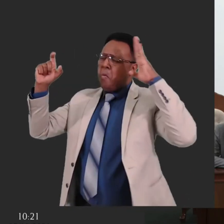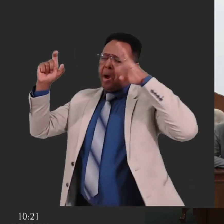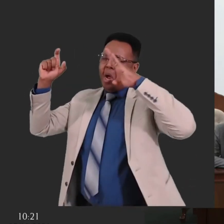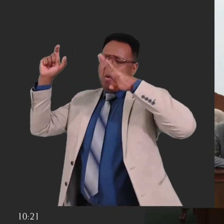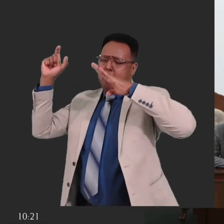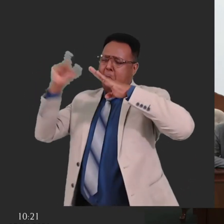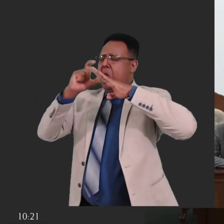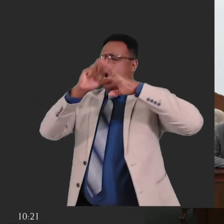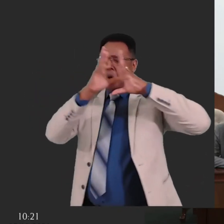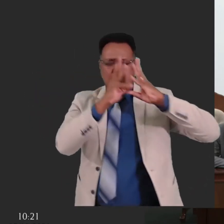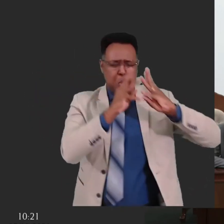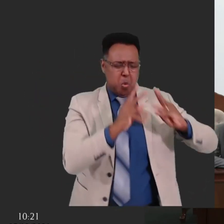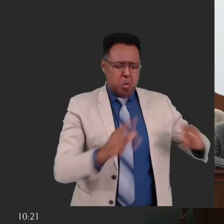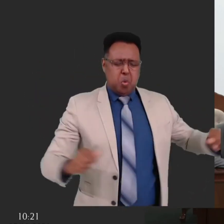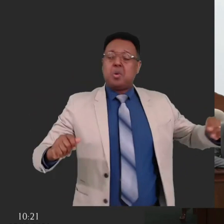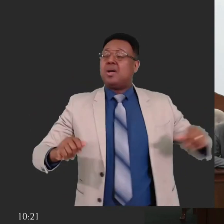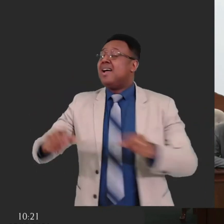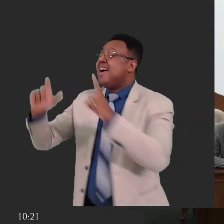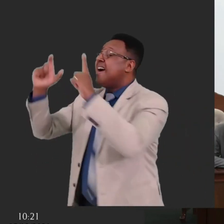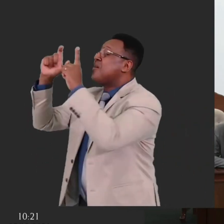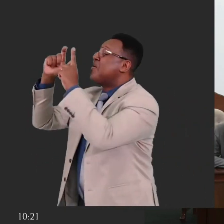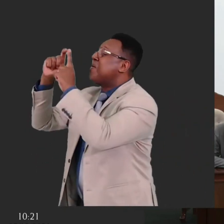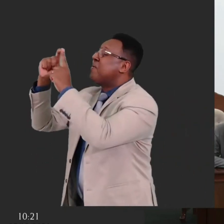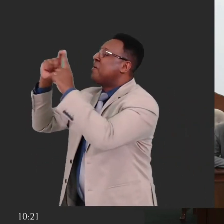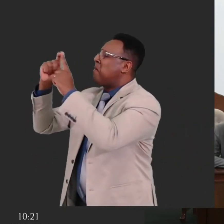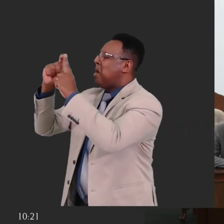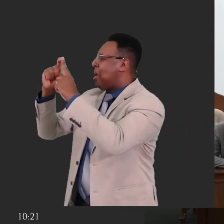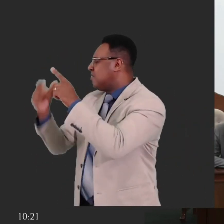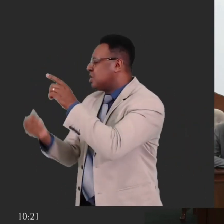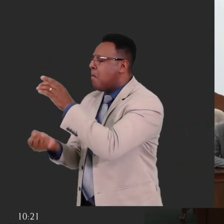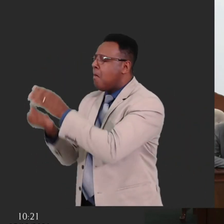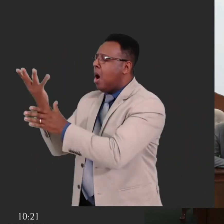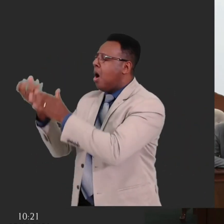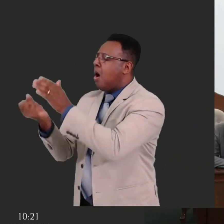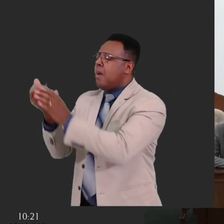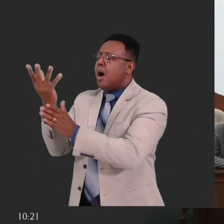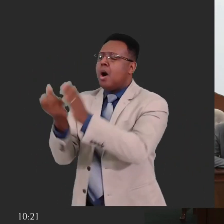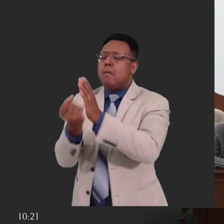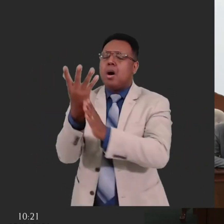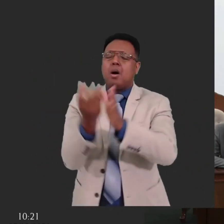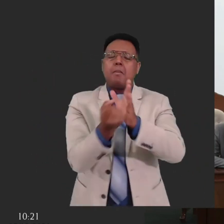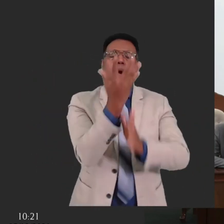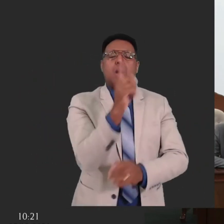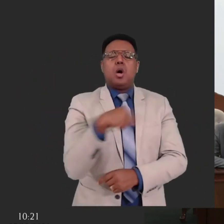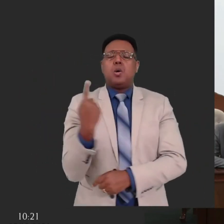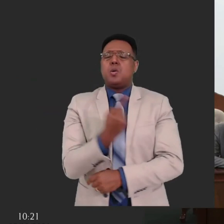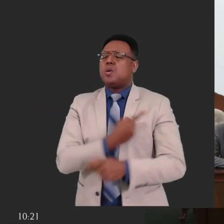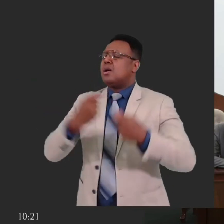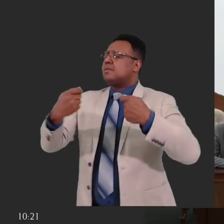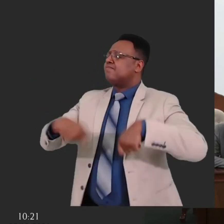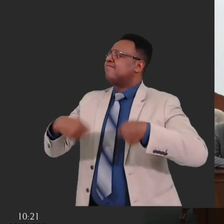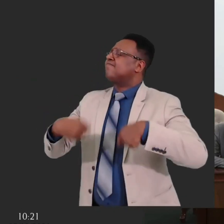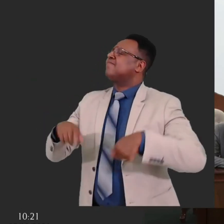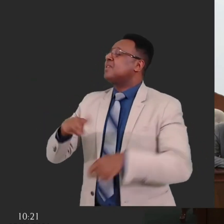tua palavra que constrói aquilo que te apraz nas nossas vidas. E em tudo